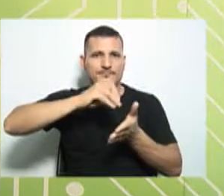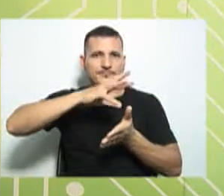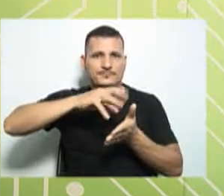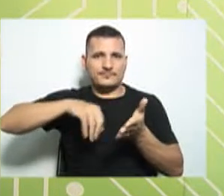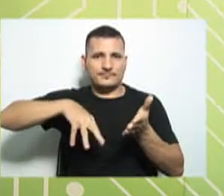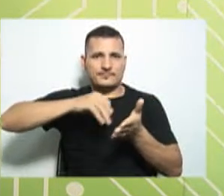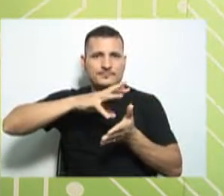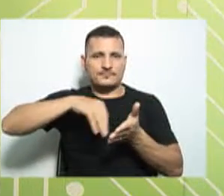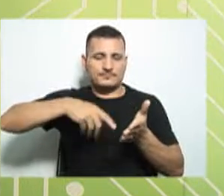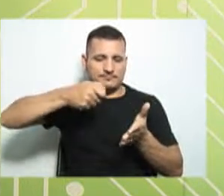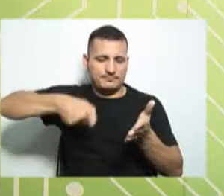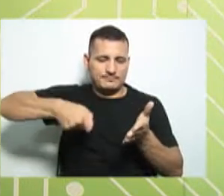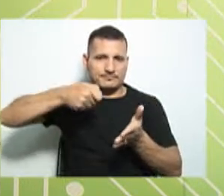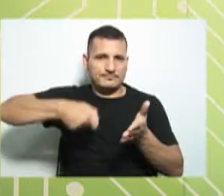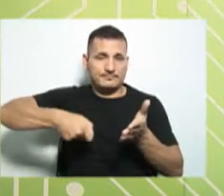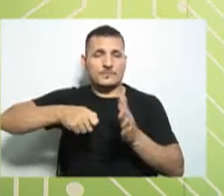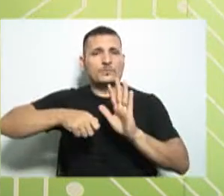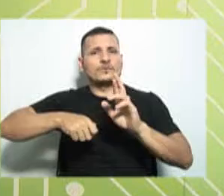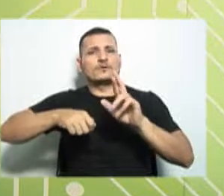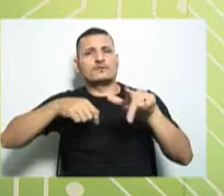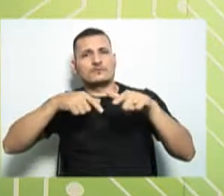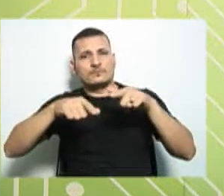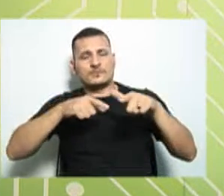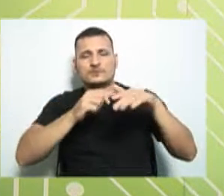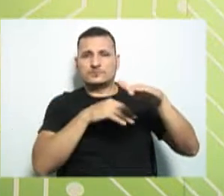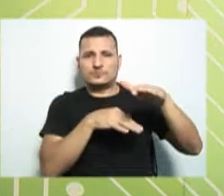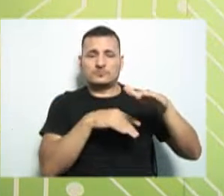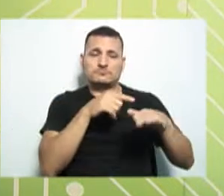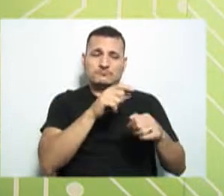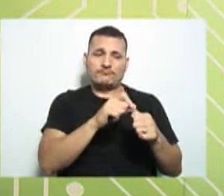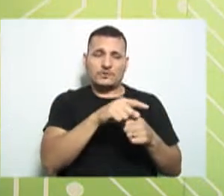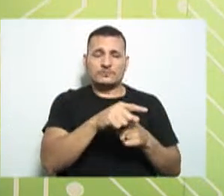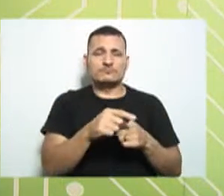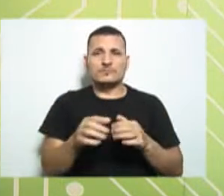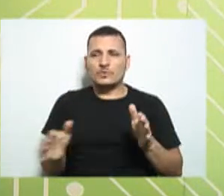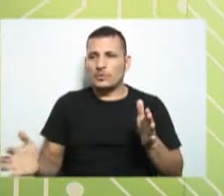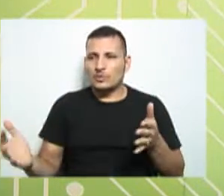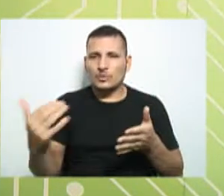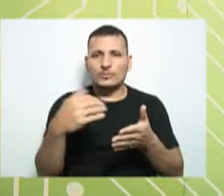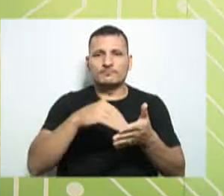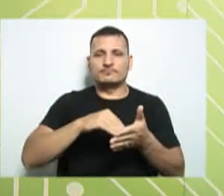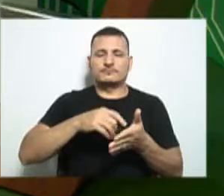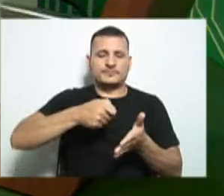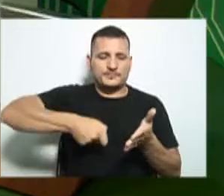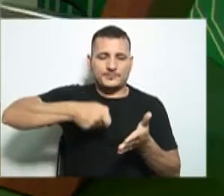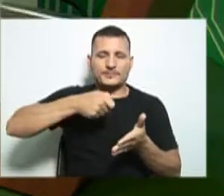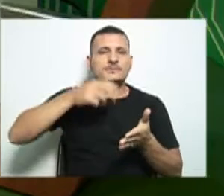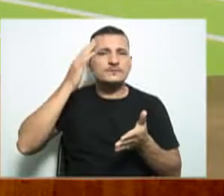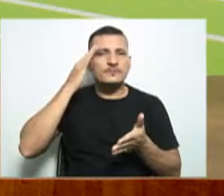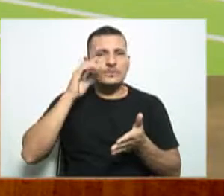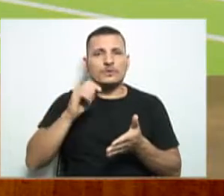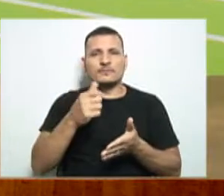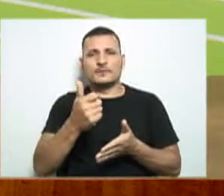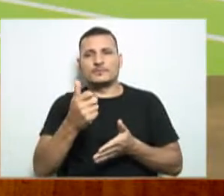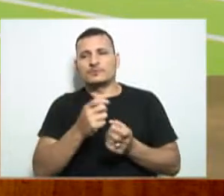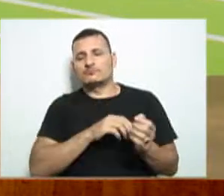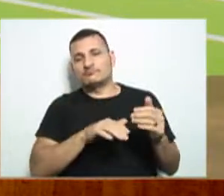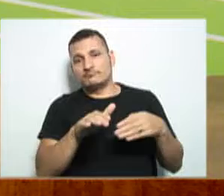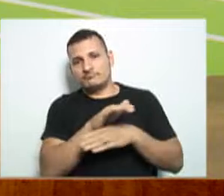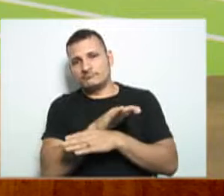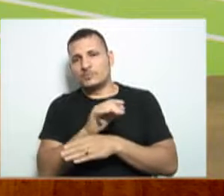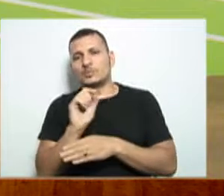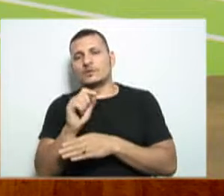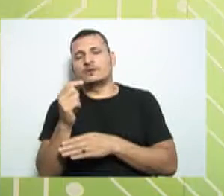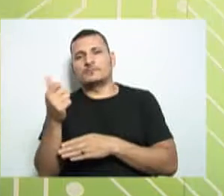estoque faz esse levantamento de ver o que entrou primeiro para poder sair primeiro. Não é, professora Fernanda? Isso, muito bem, professora.